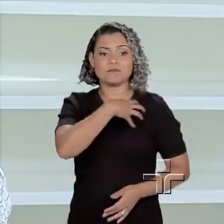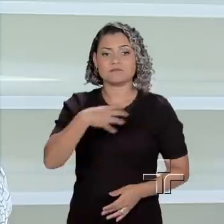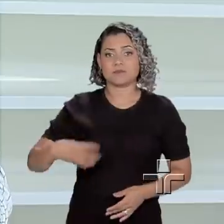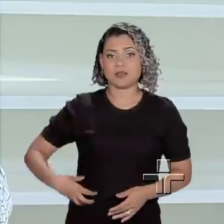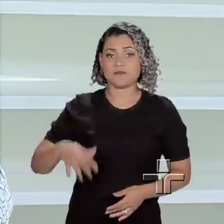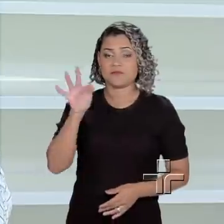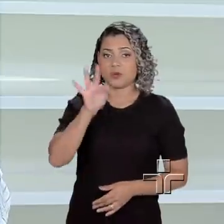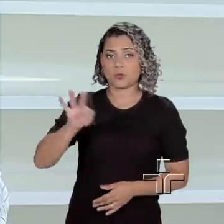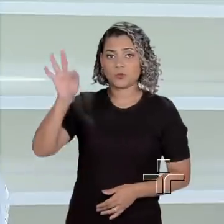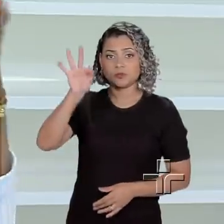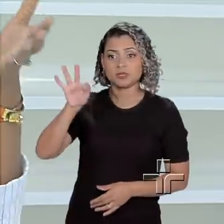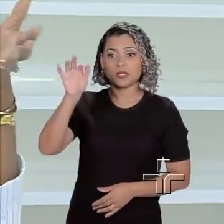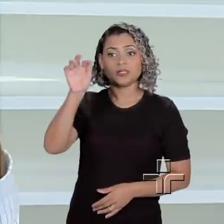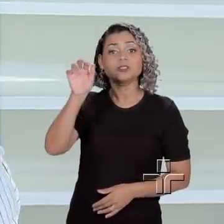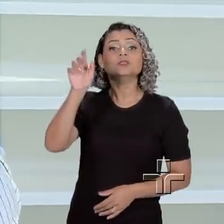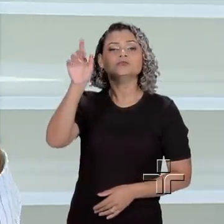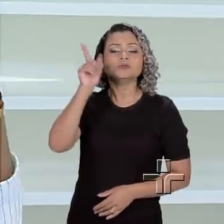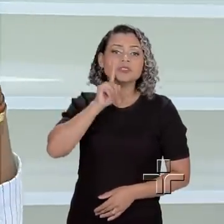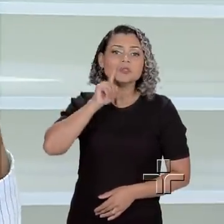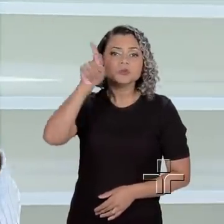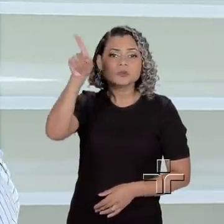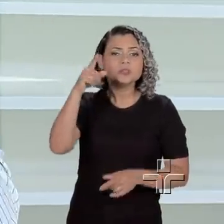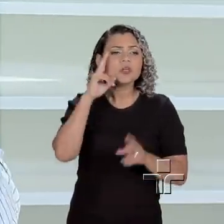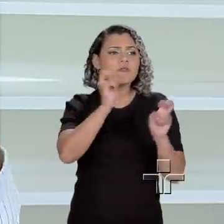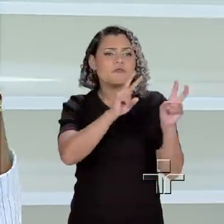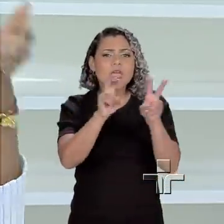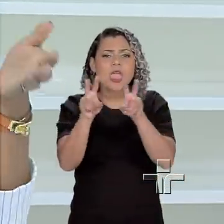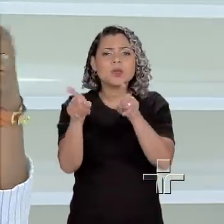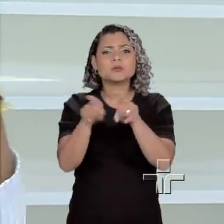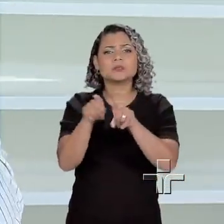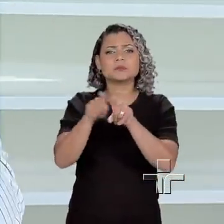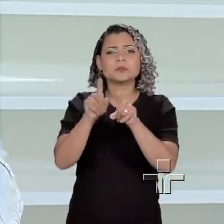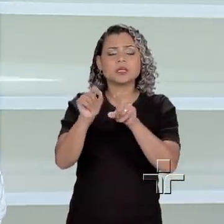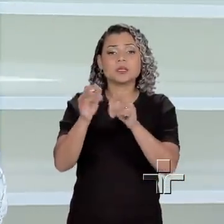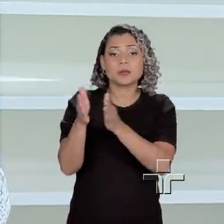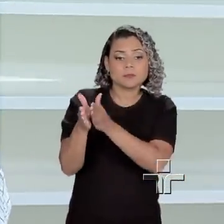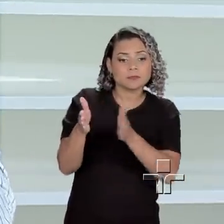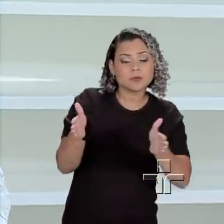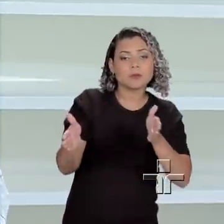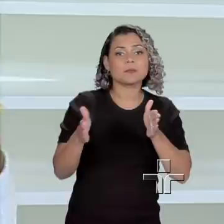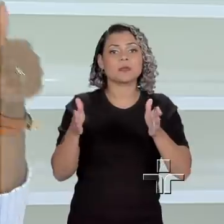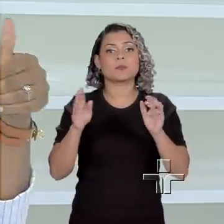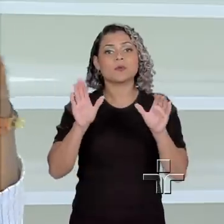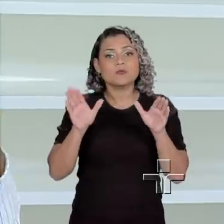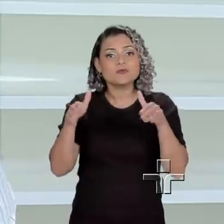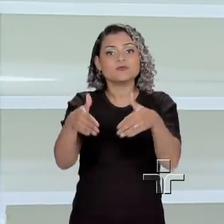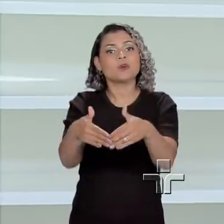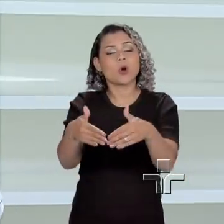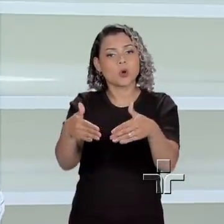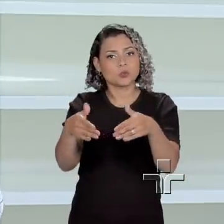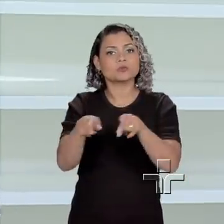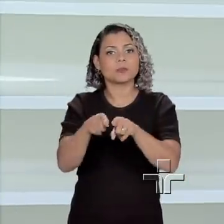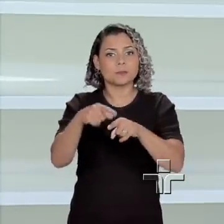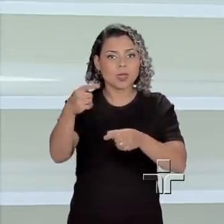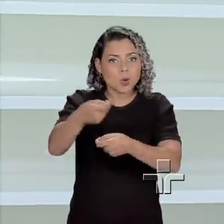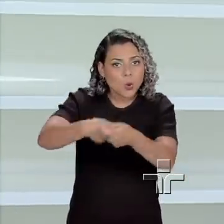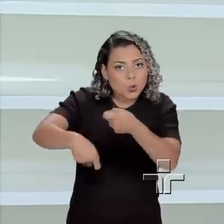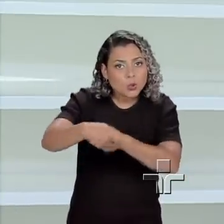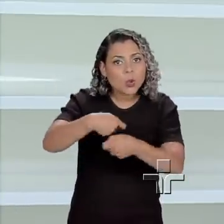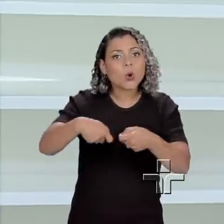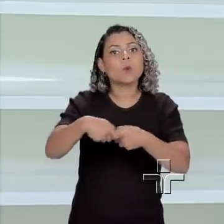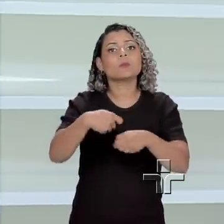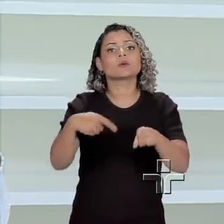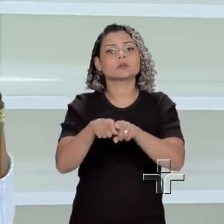internet e olhando também as previsões durante o Fórum Econômico de Davos ou na